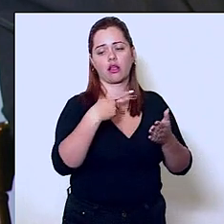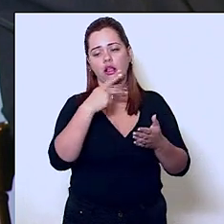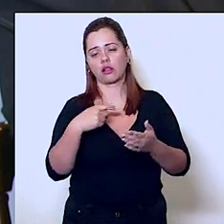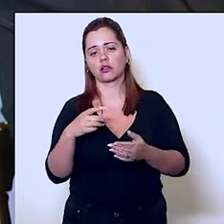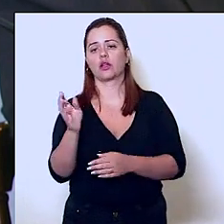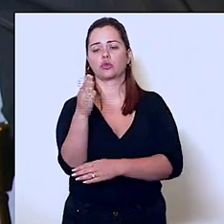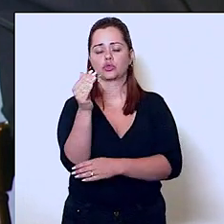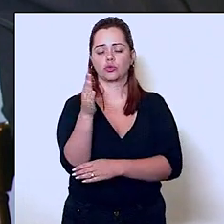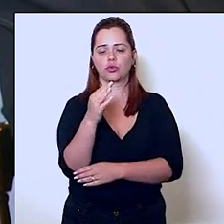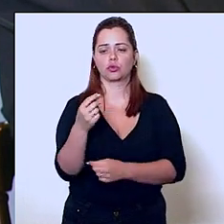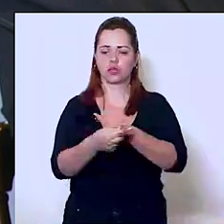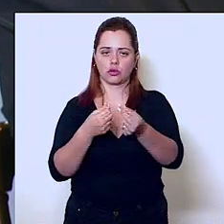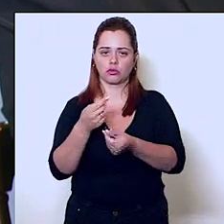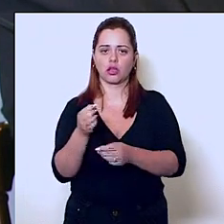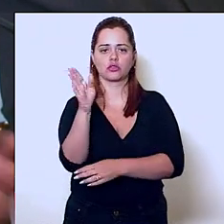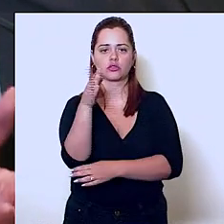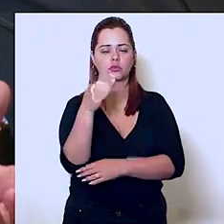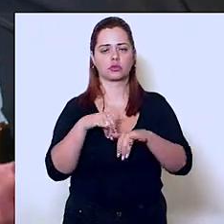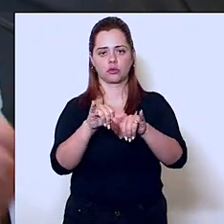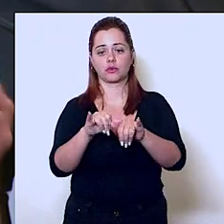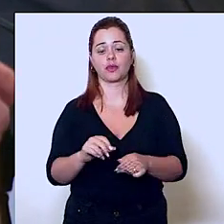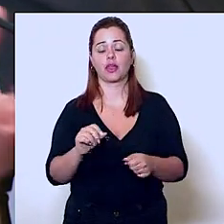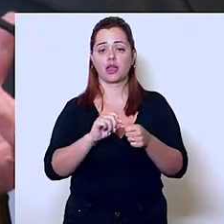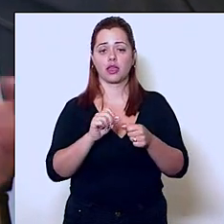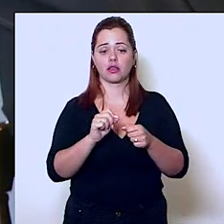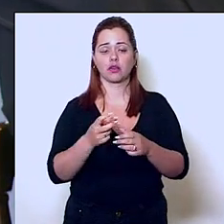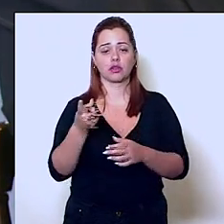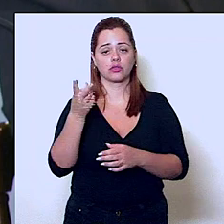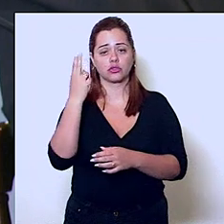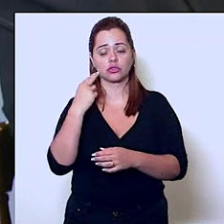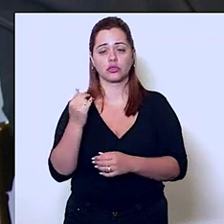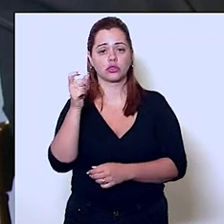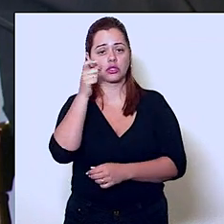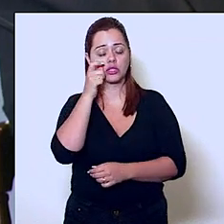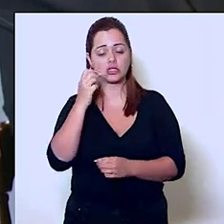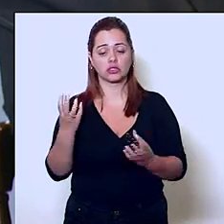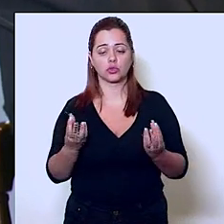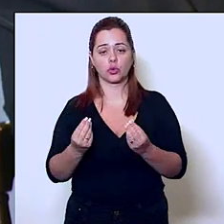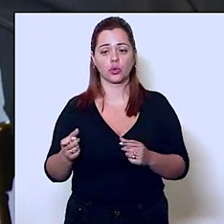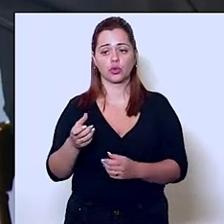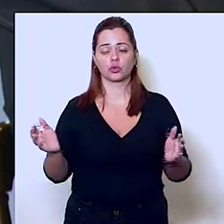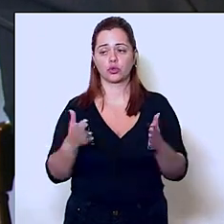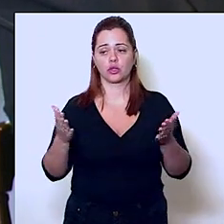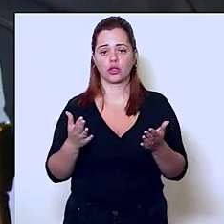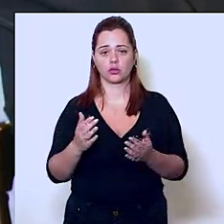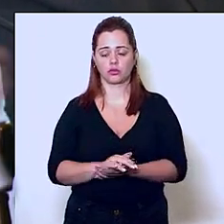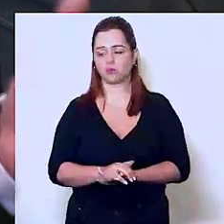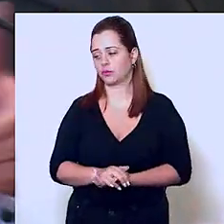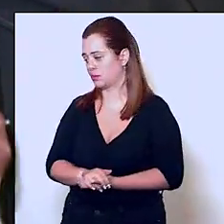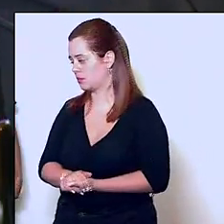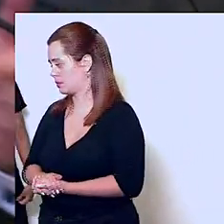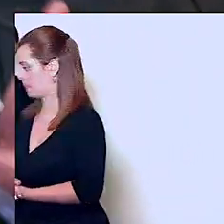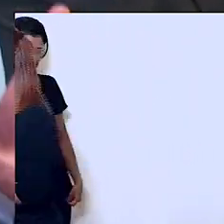diplomacia comercial. E ele faz um histórico extremamente interessante, muito rico, da promoção comercial no Brasil e, claro,